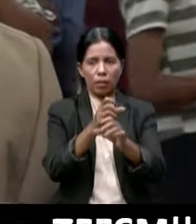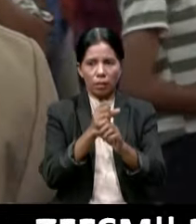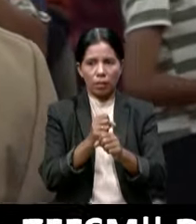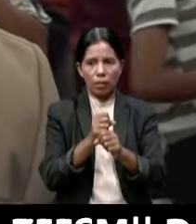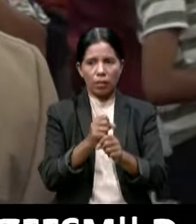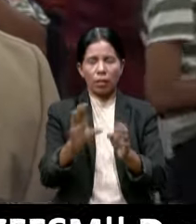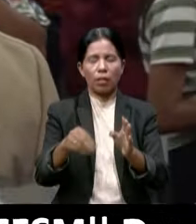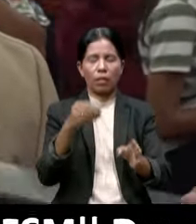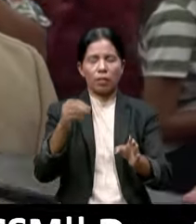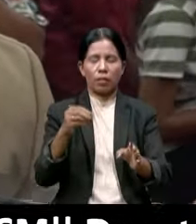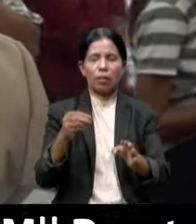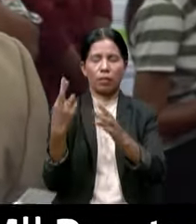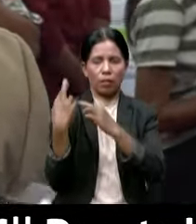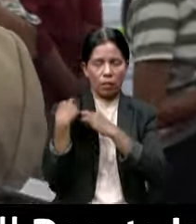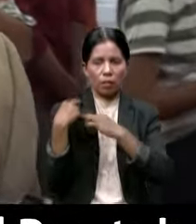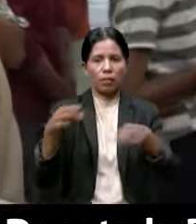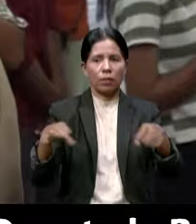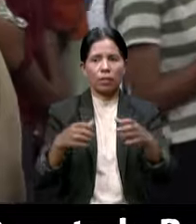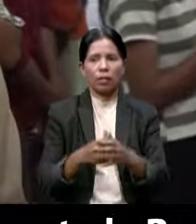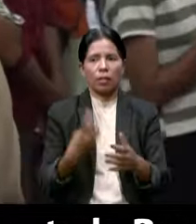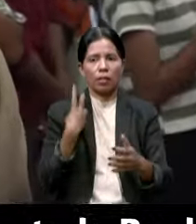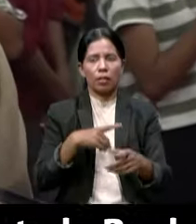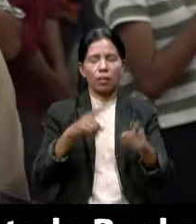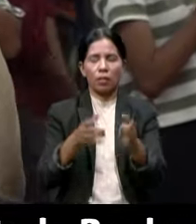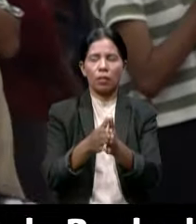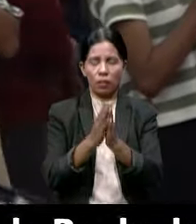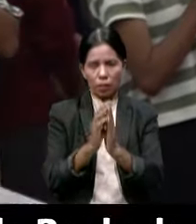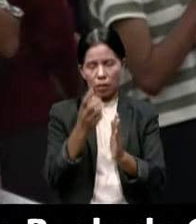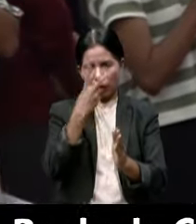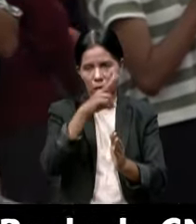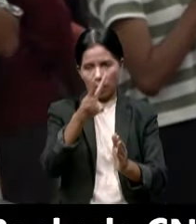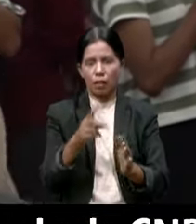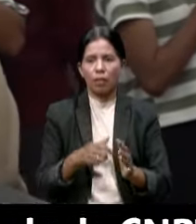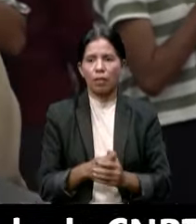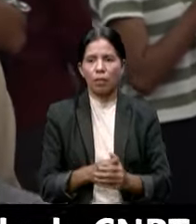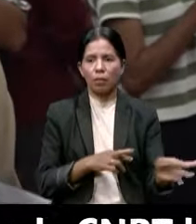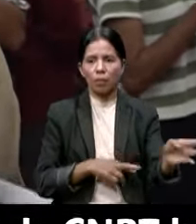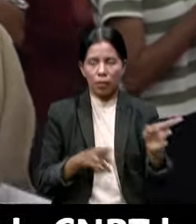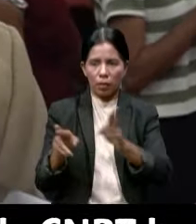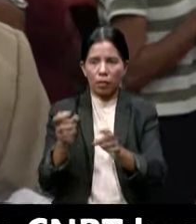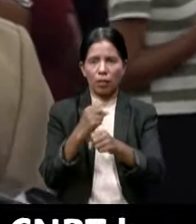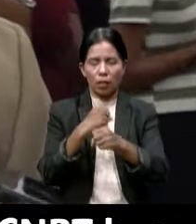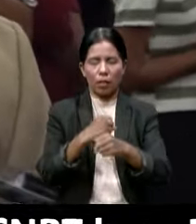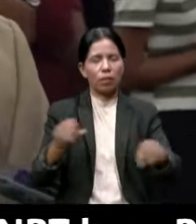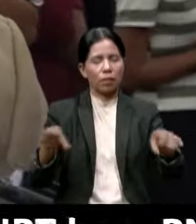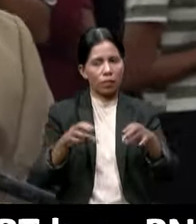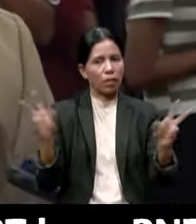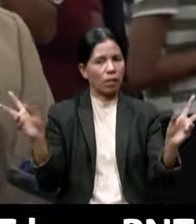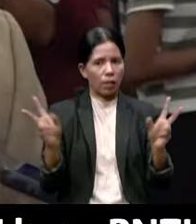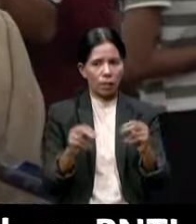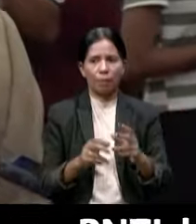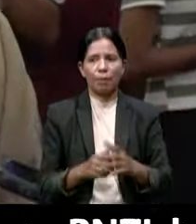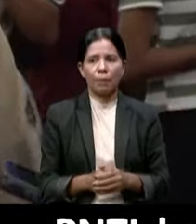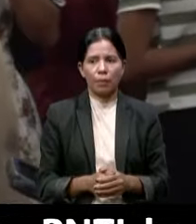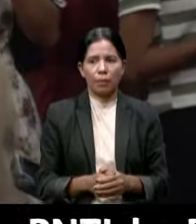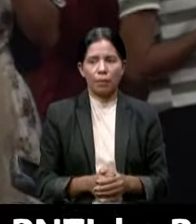Não é tão tomada de posse. Aí tem que clarificar para atuar pronto a atuar o serviço cá lá.